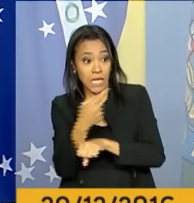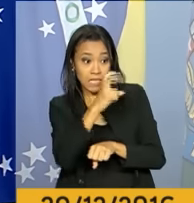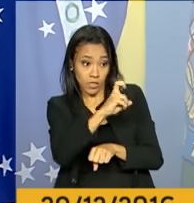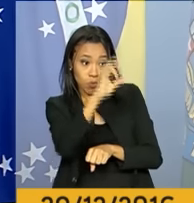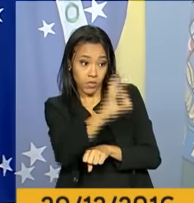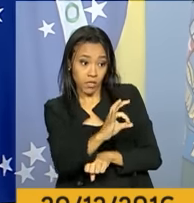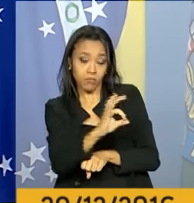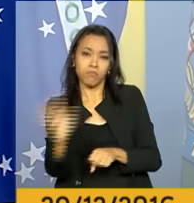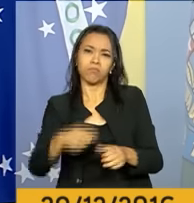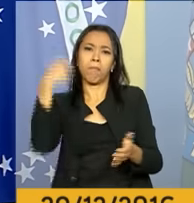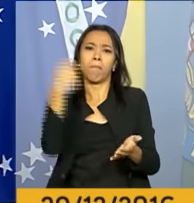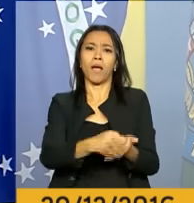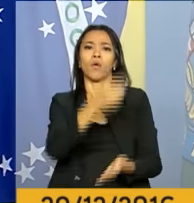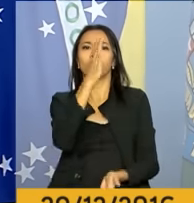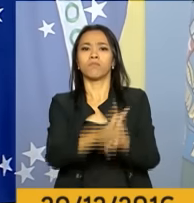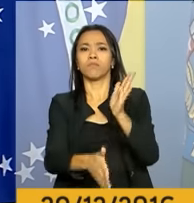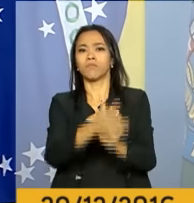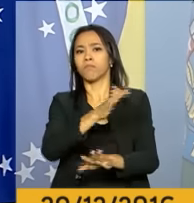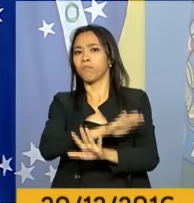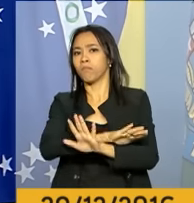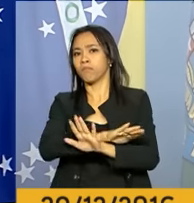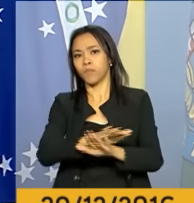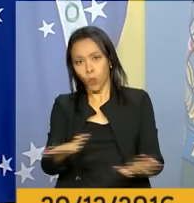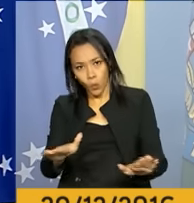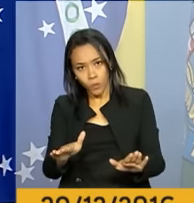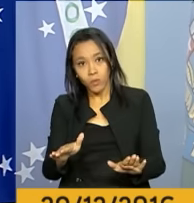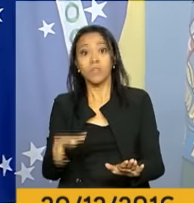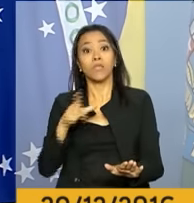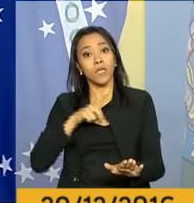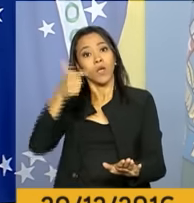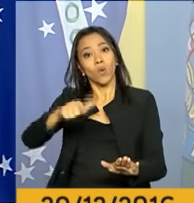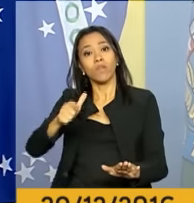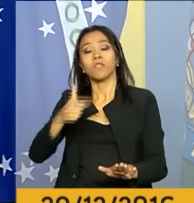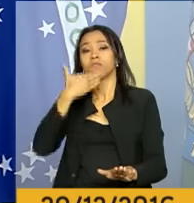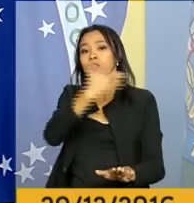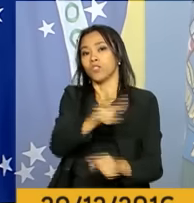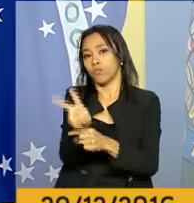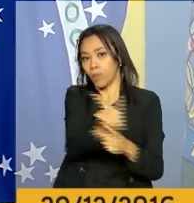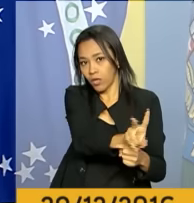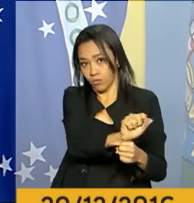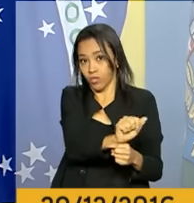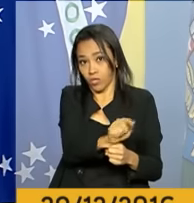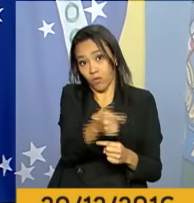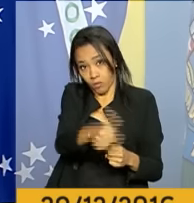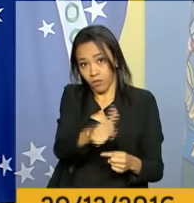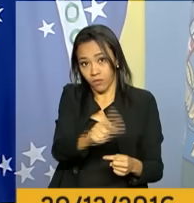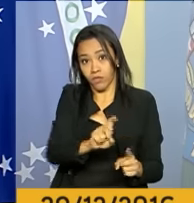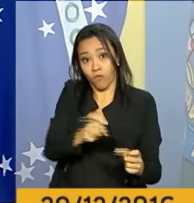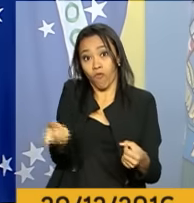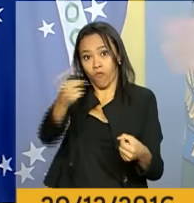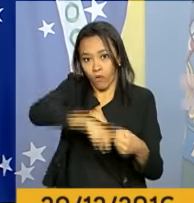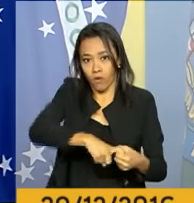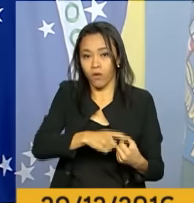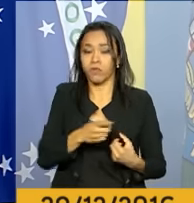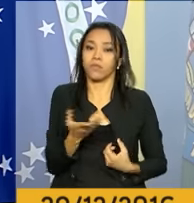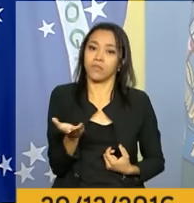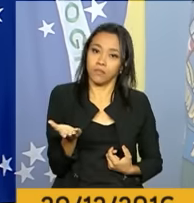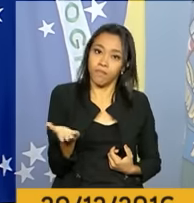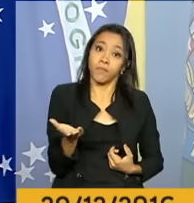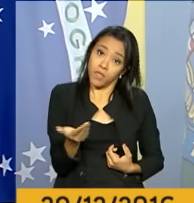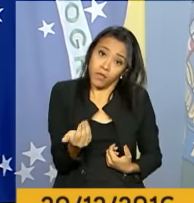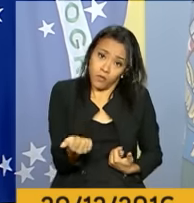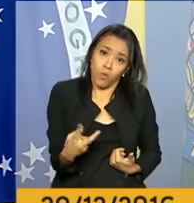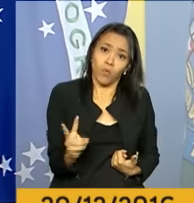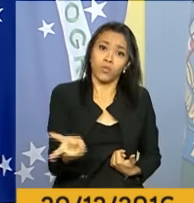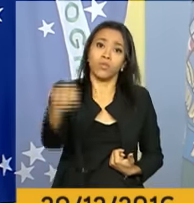quitar inteiramente o seu débito readquirir o crédito e sobre readquirir o crédito eh também voltar à